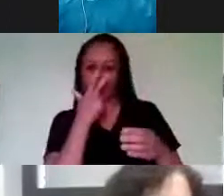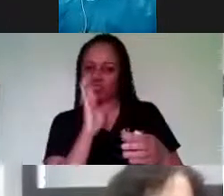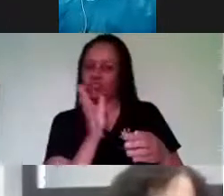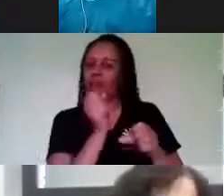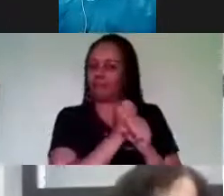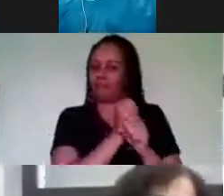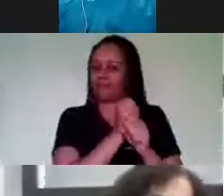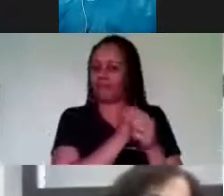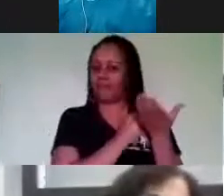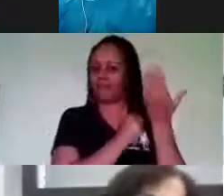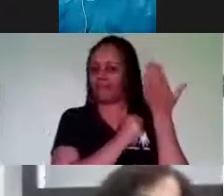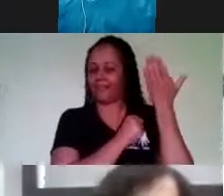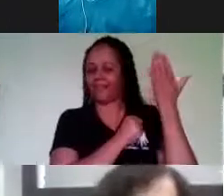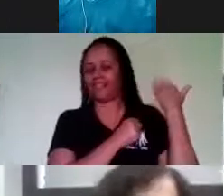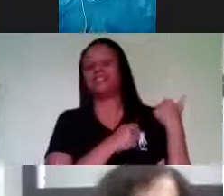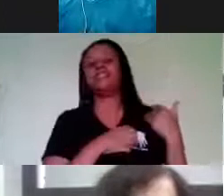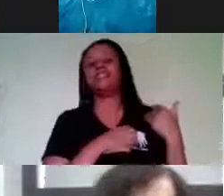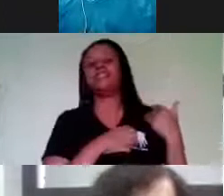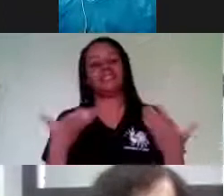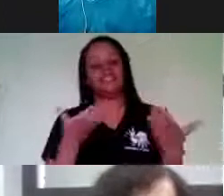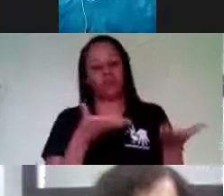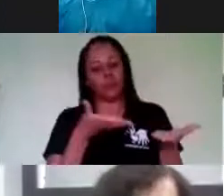anos, gente. Então é com você, Cal.